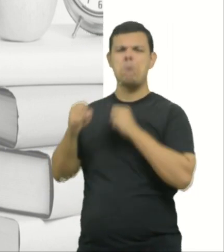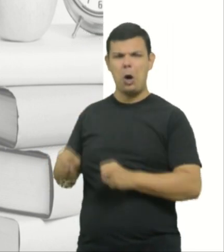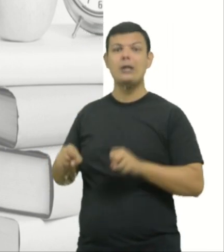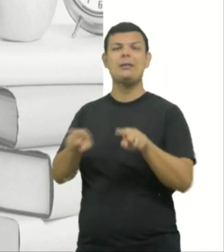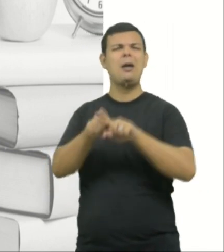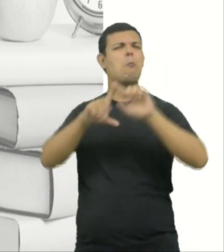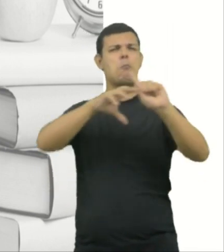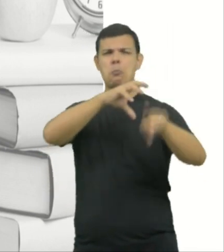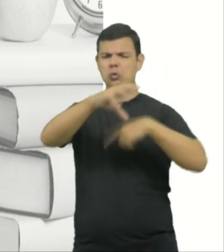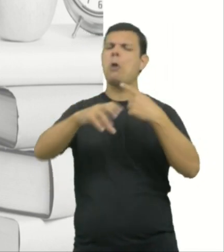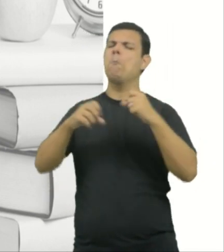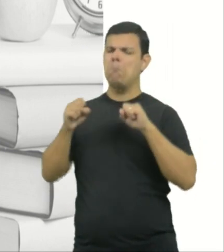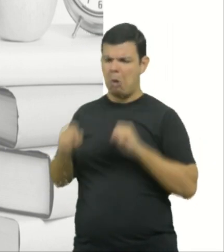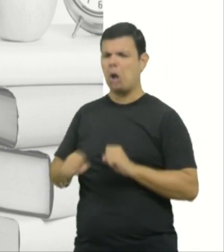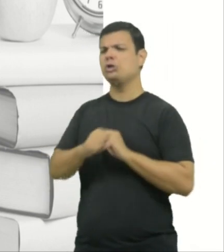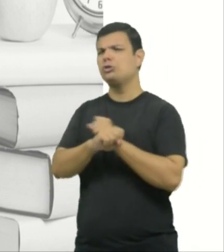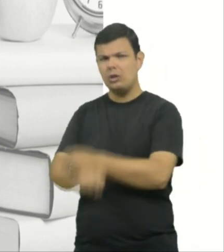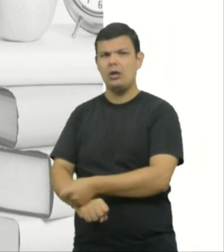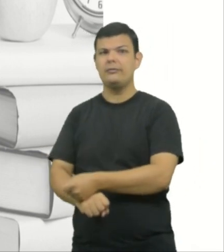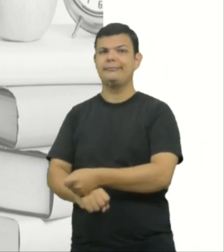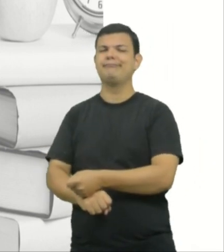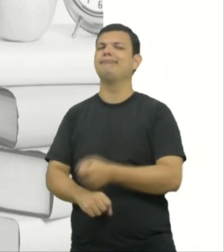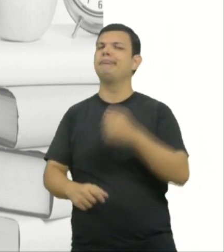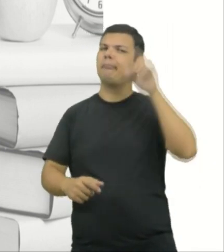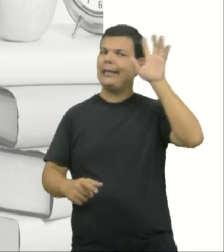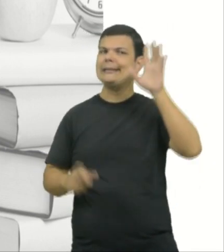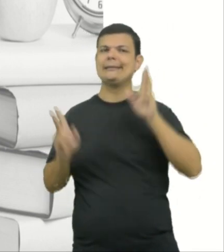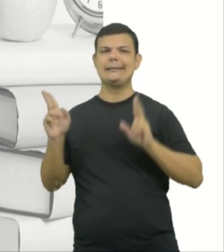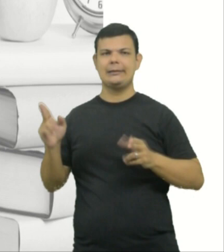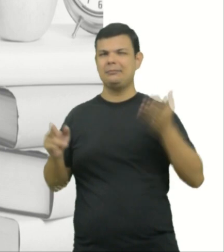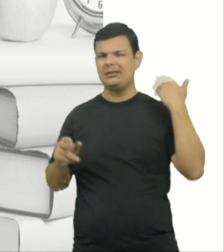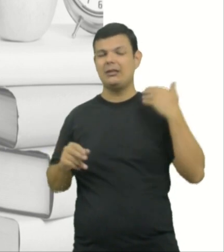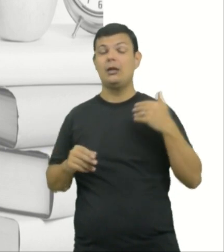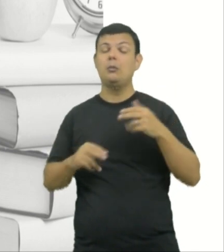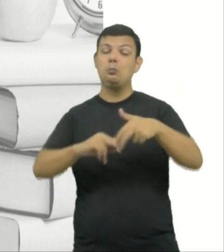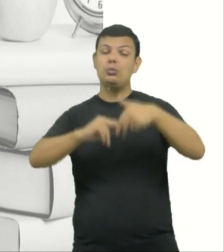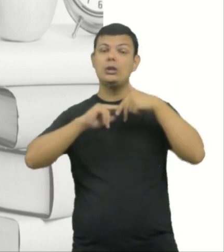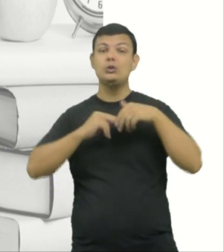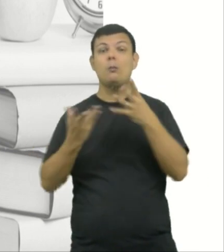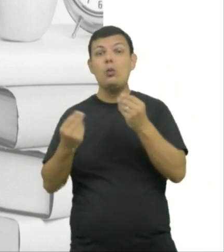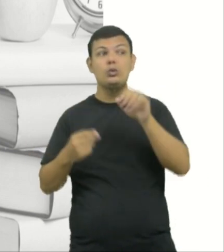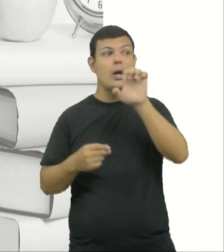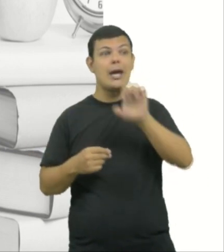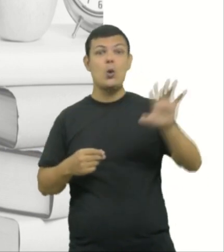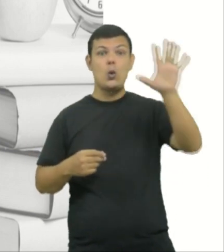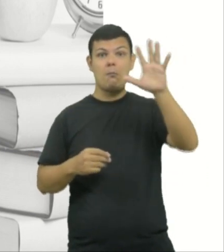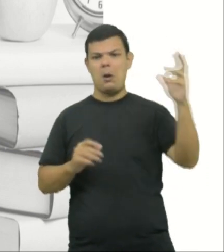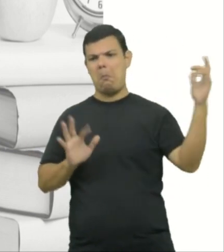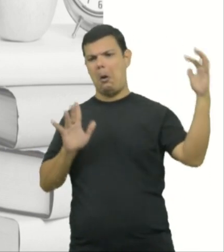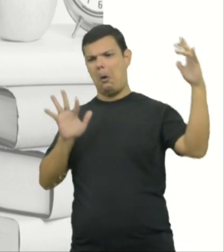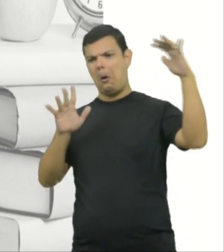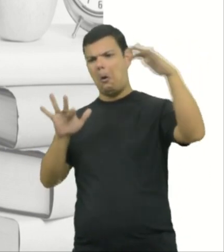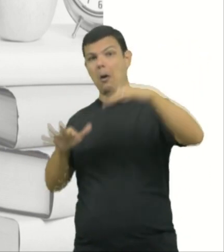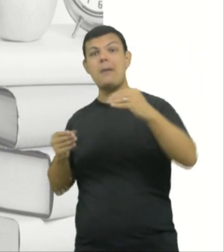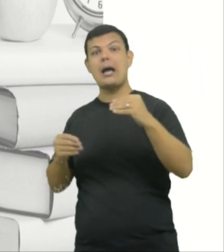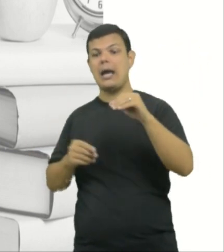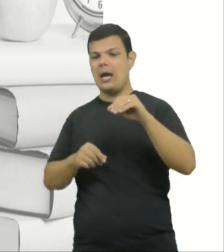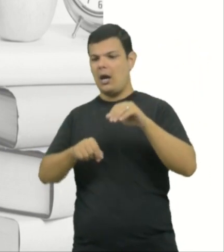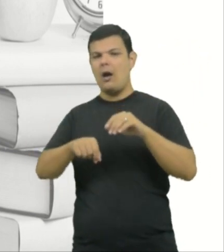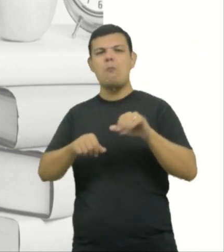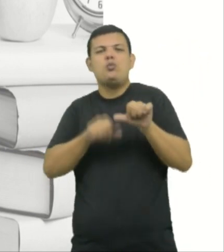mundo, tá? Por isso que muitos europeus migraram para o Brasil com a ideia de branquear a nossa